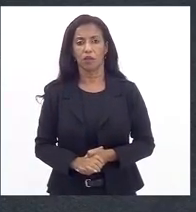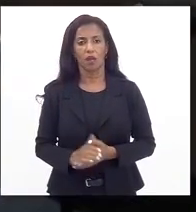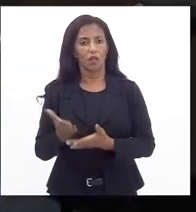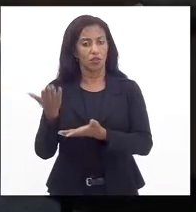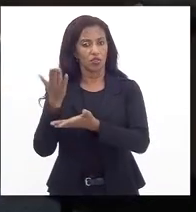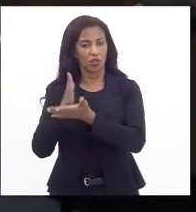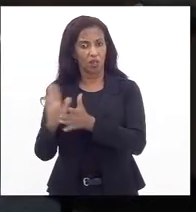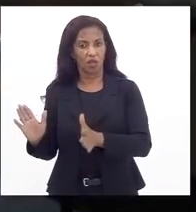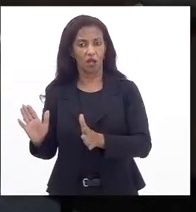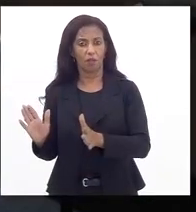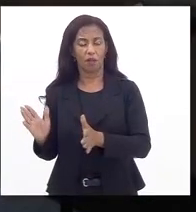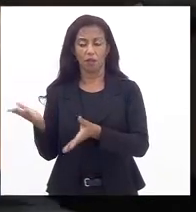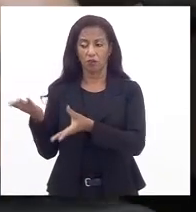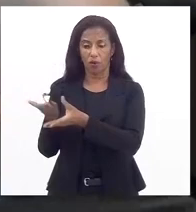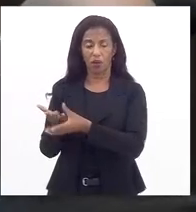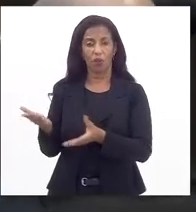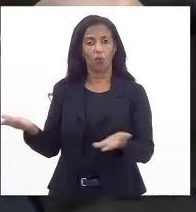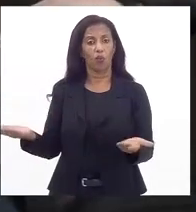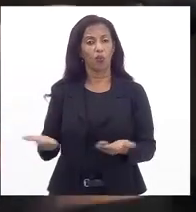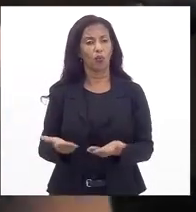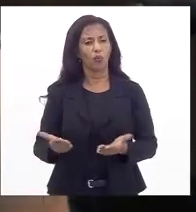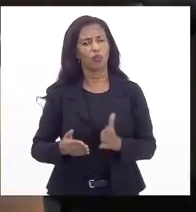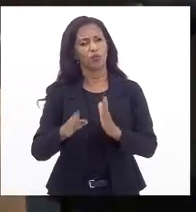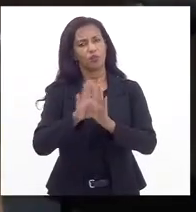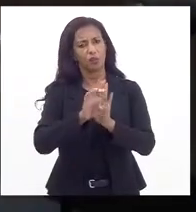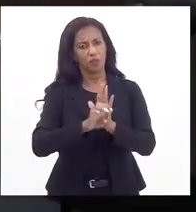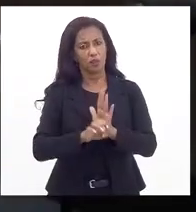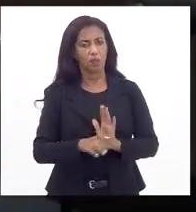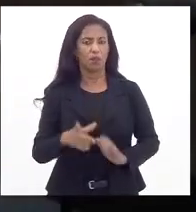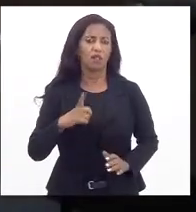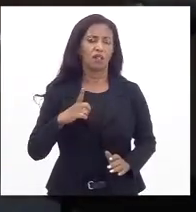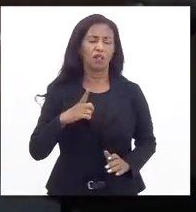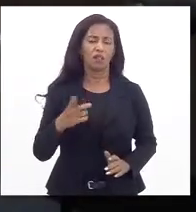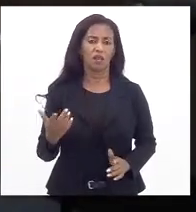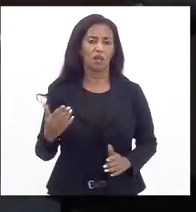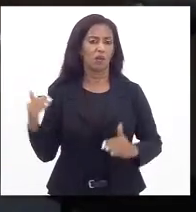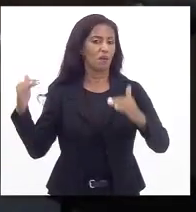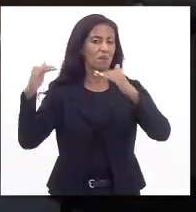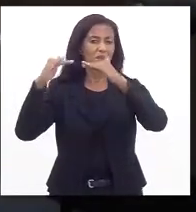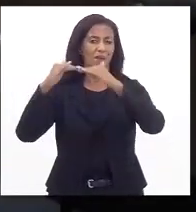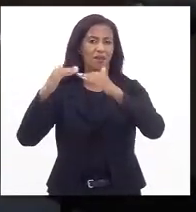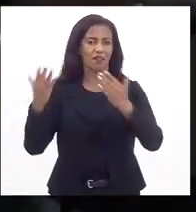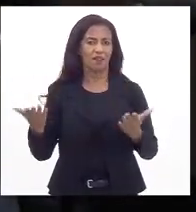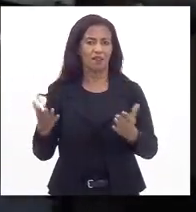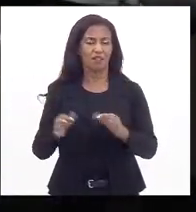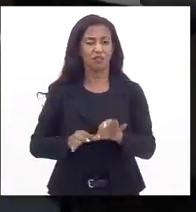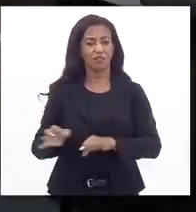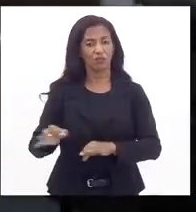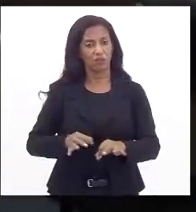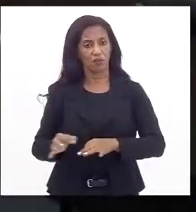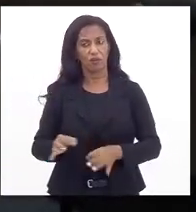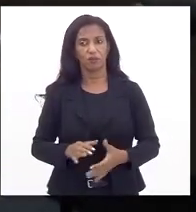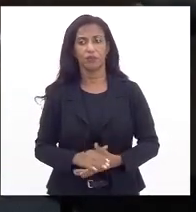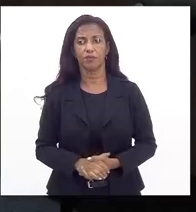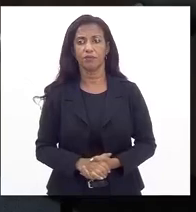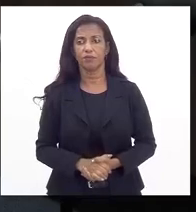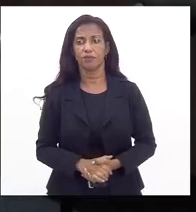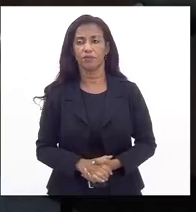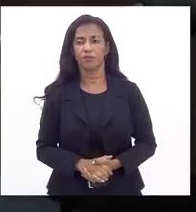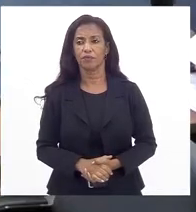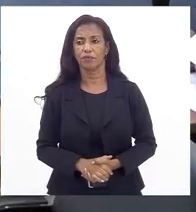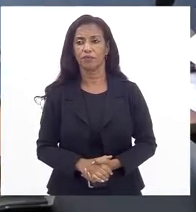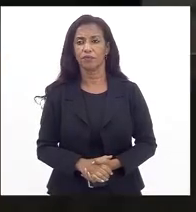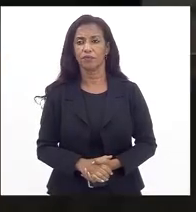liquidar esse processo hoje porque as emendas que tem não são de méritos são de reforma o